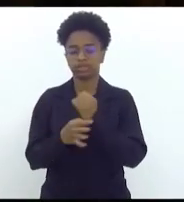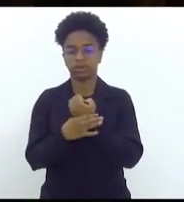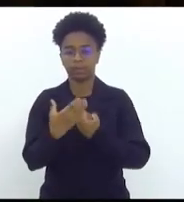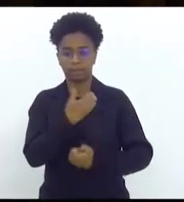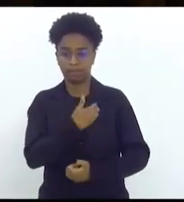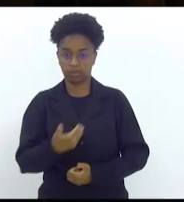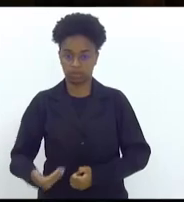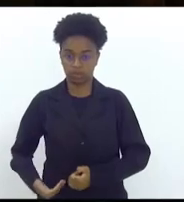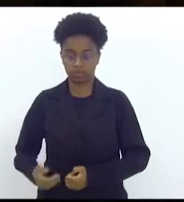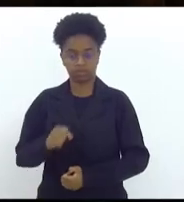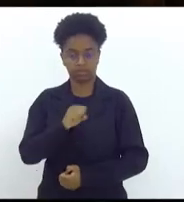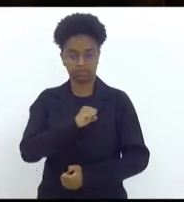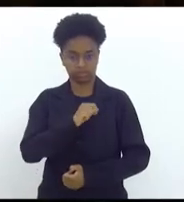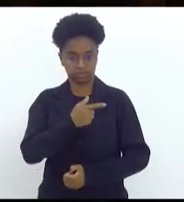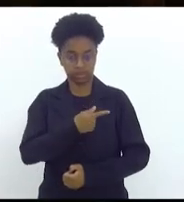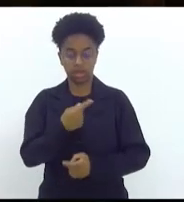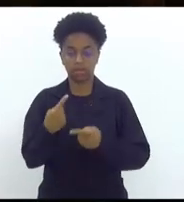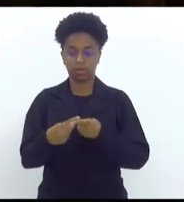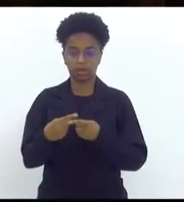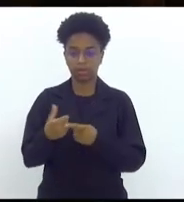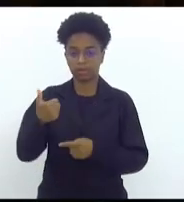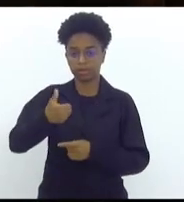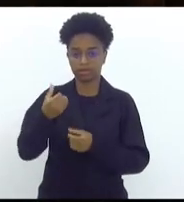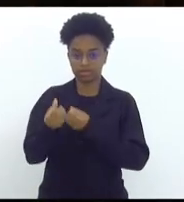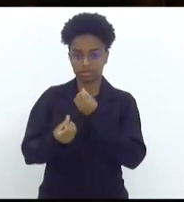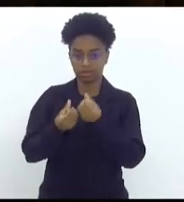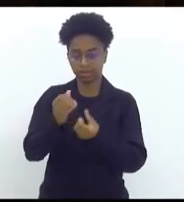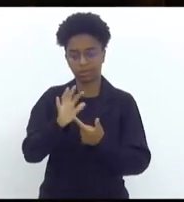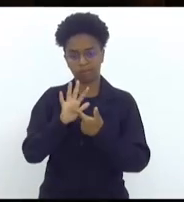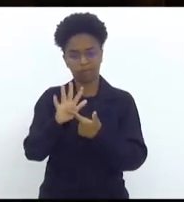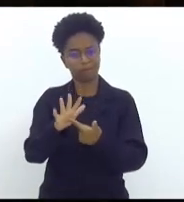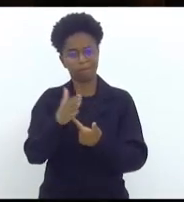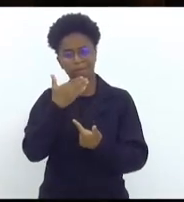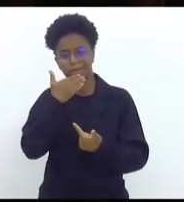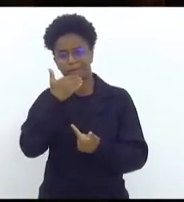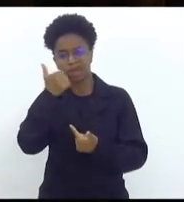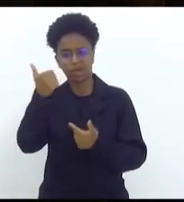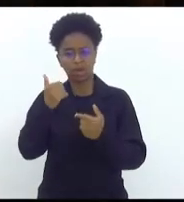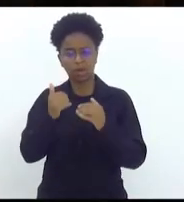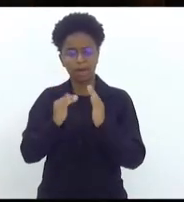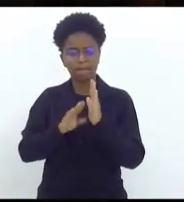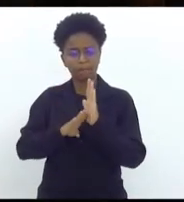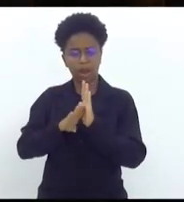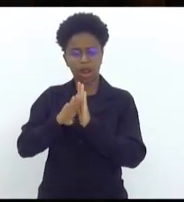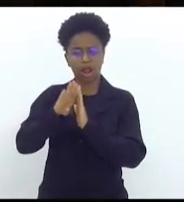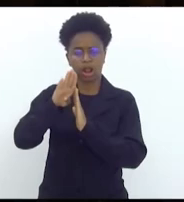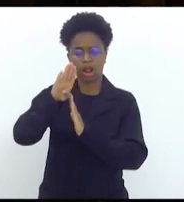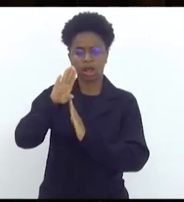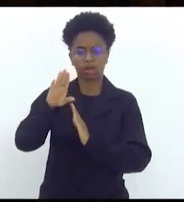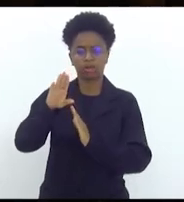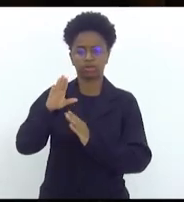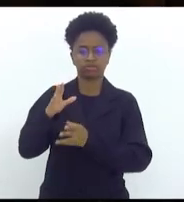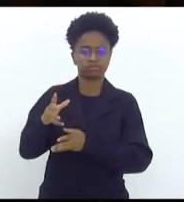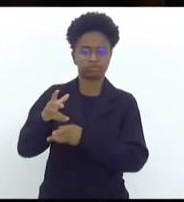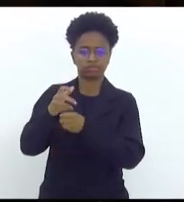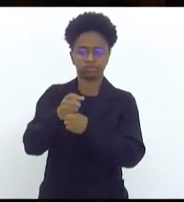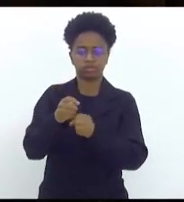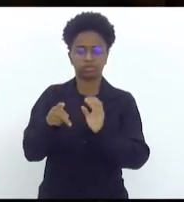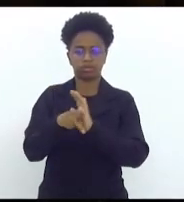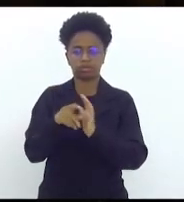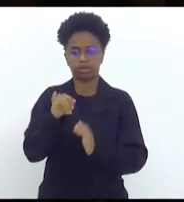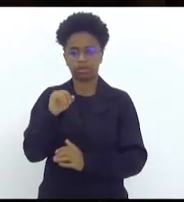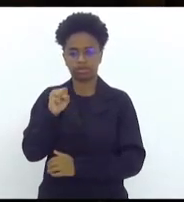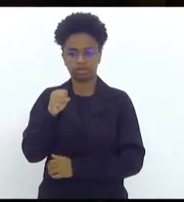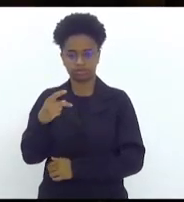os números do primeiro semestre da nossa cidade são os melhores da série histórica do INSP